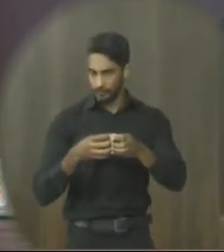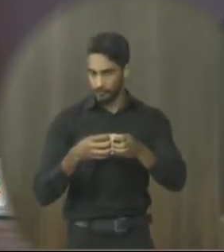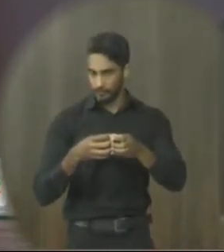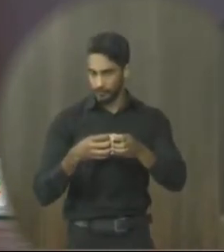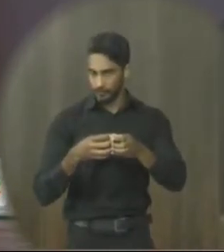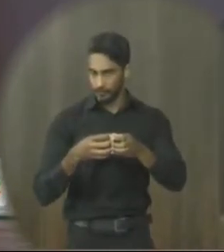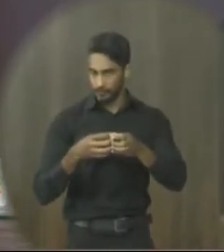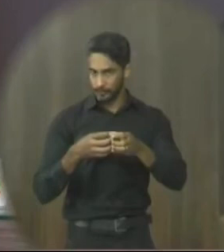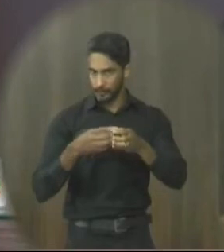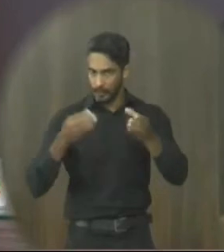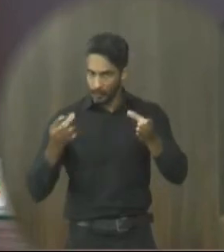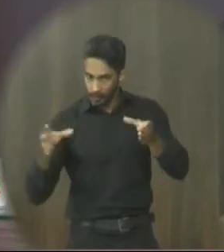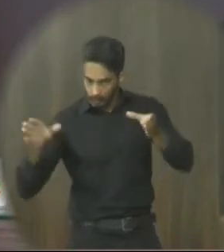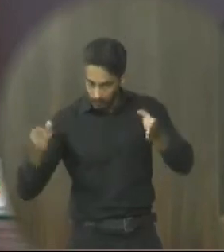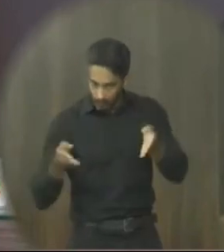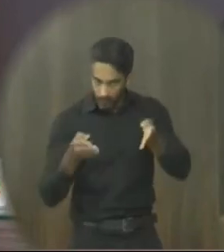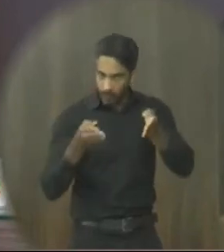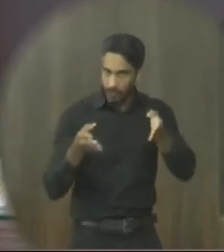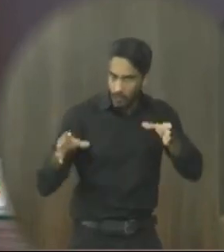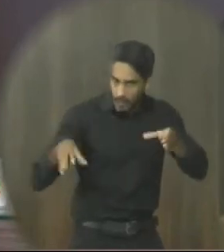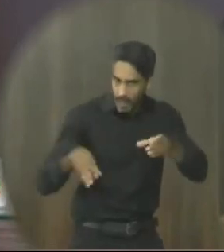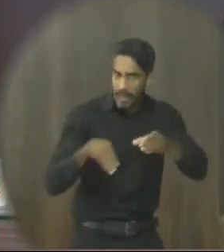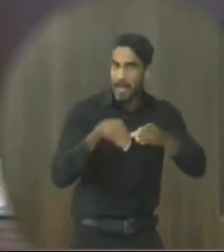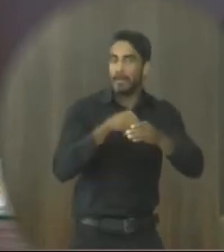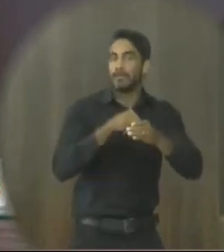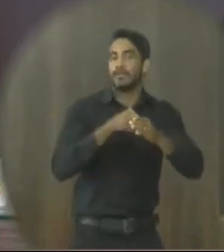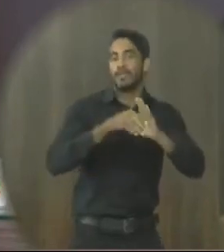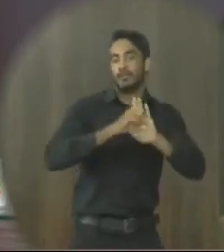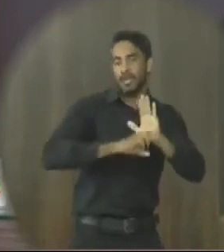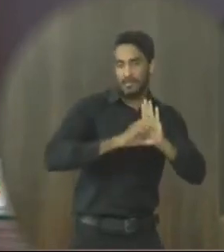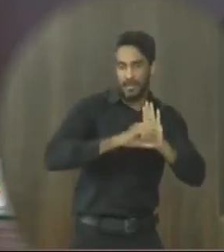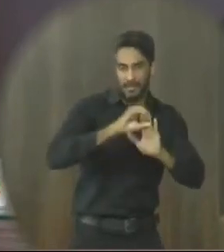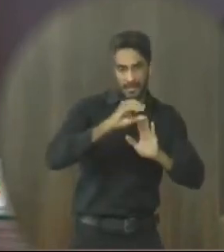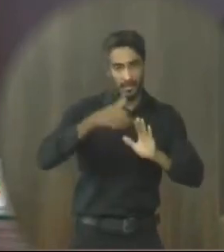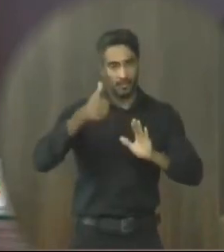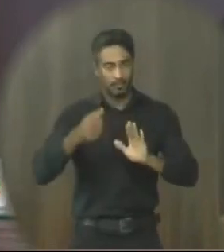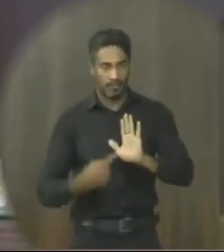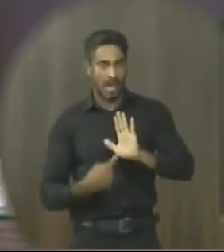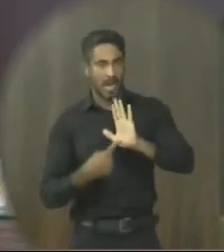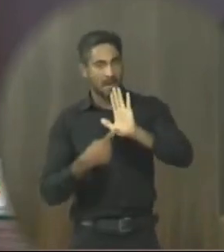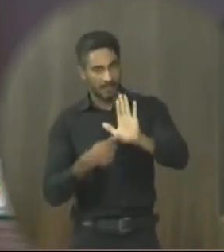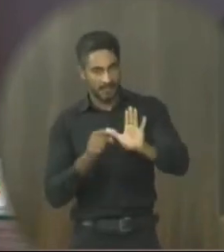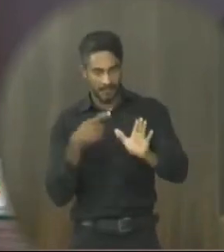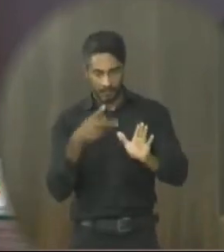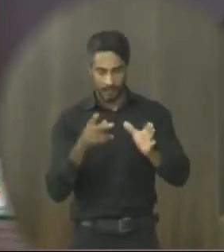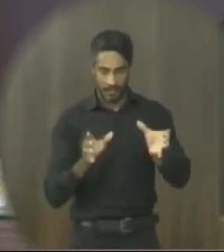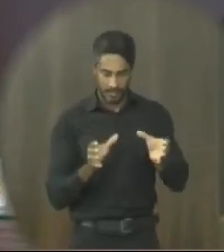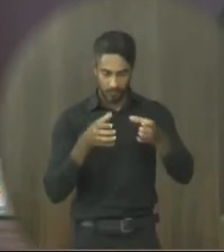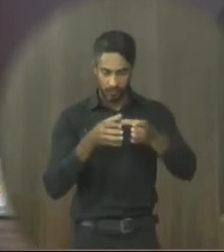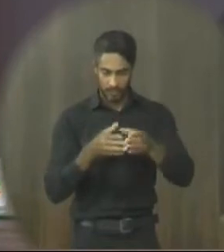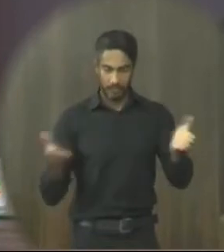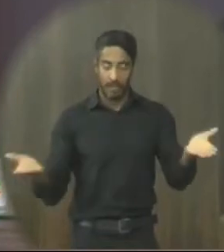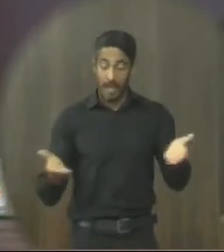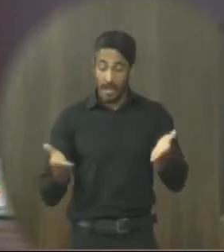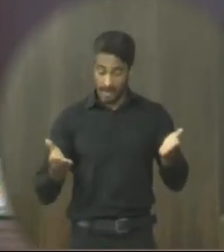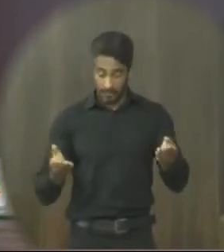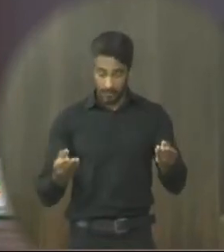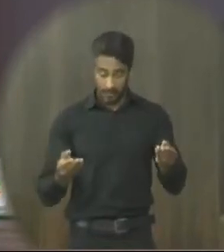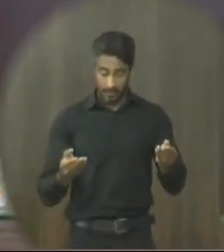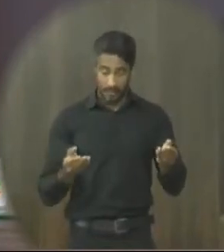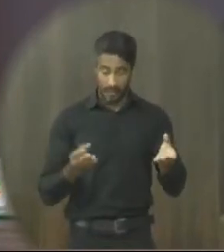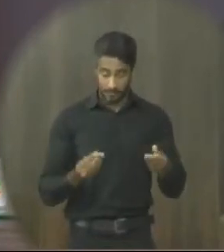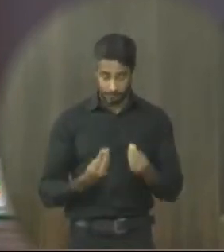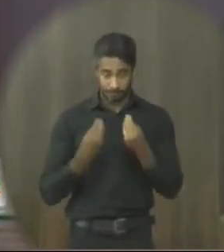com a inclusão da emenda 001 apresentada por esta comissão. Vem agora o projeto